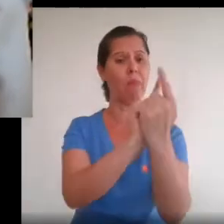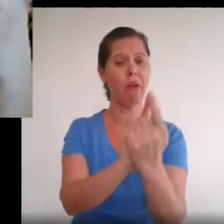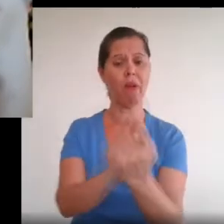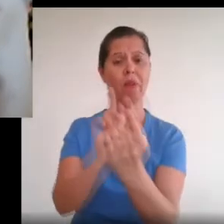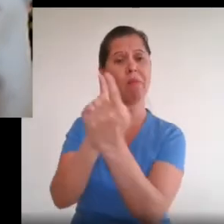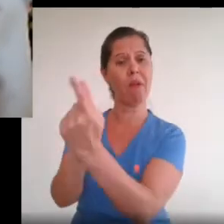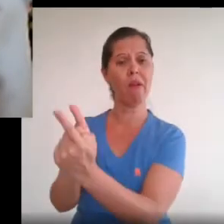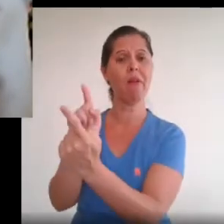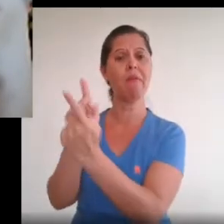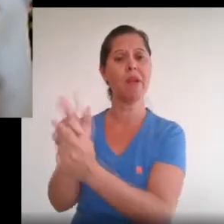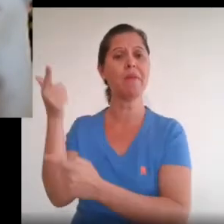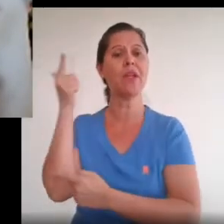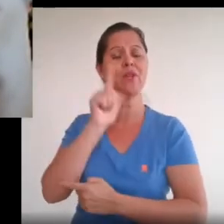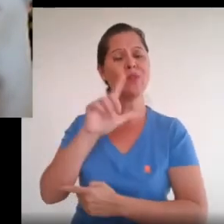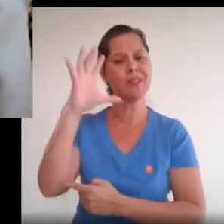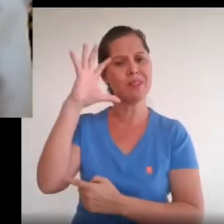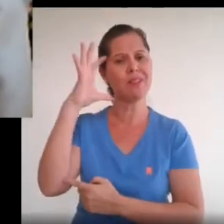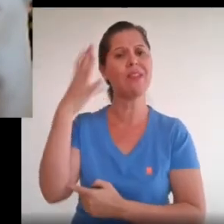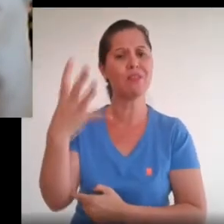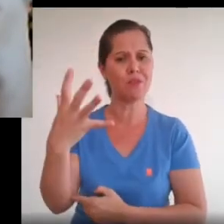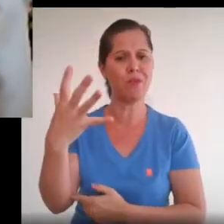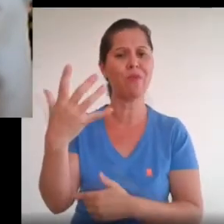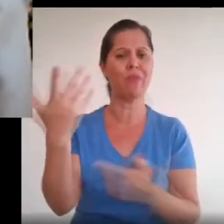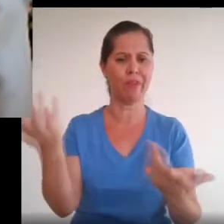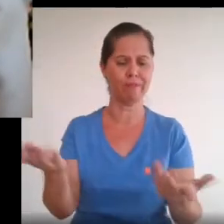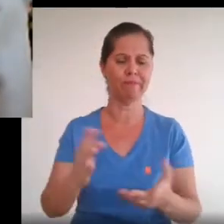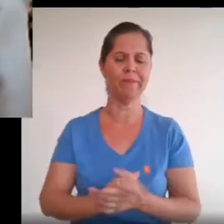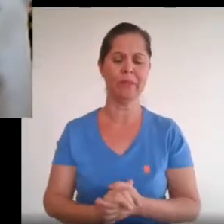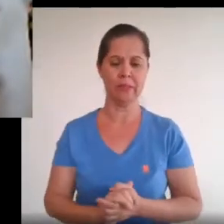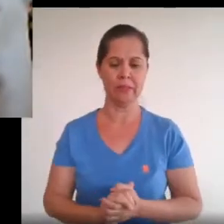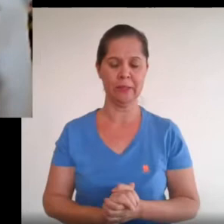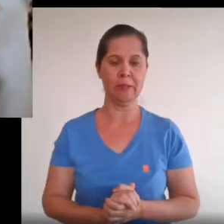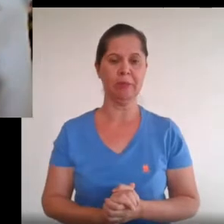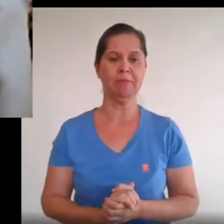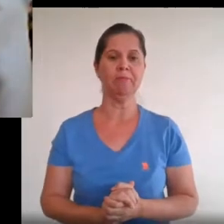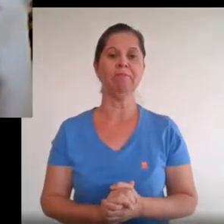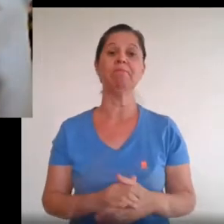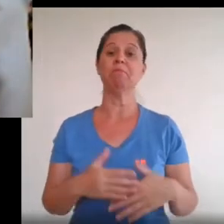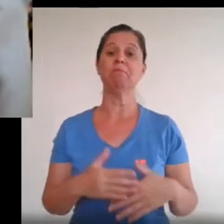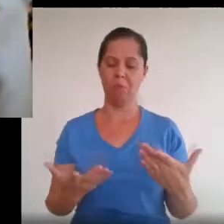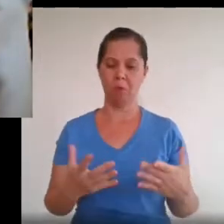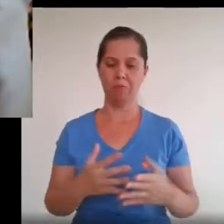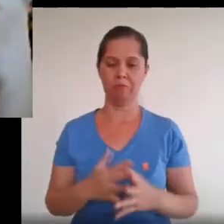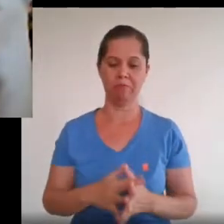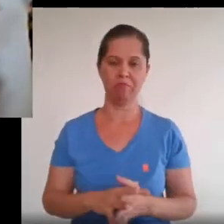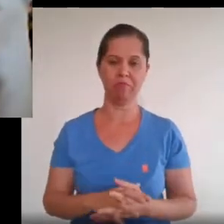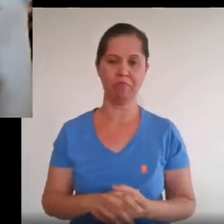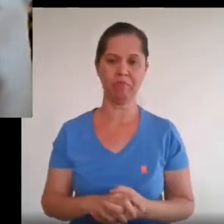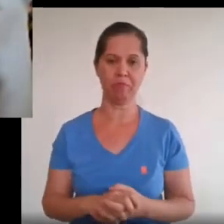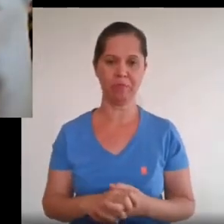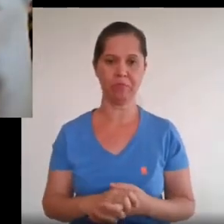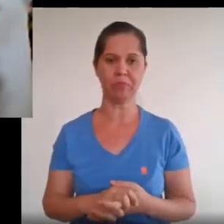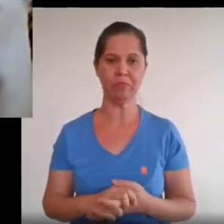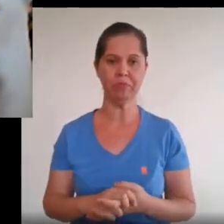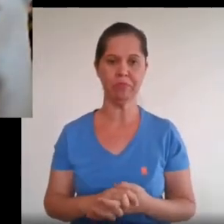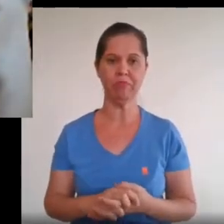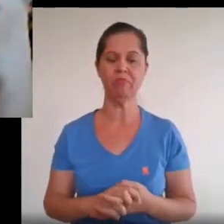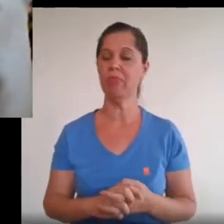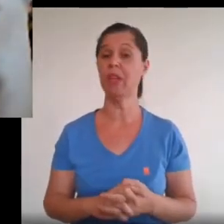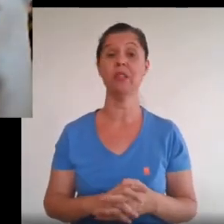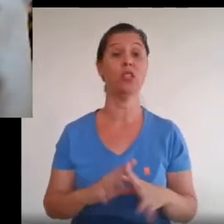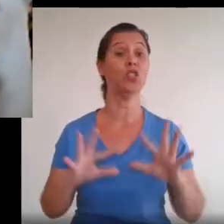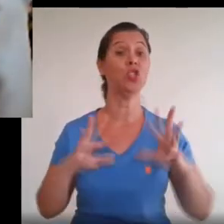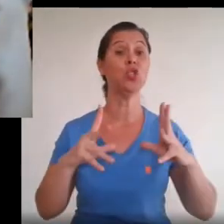Tem um outro lugar que eu gostaria de citar. Bom, enfim que